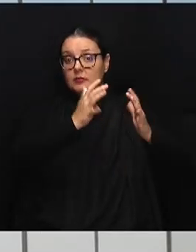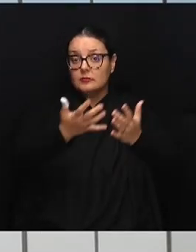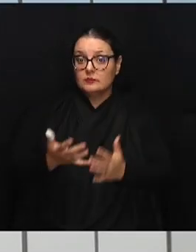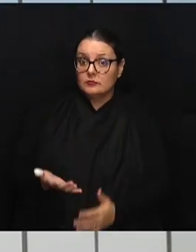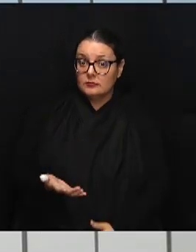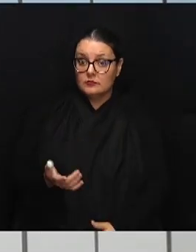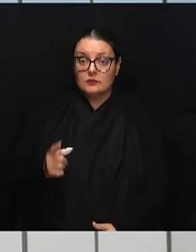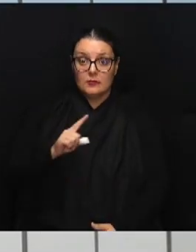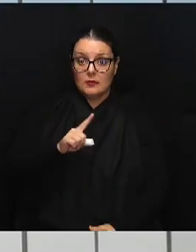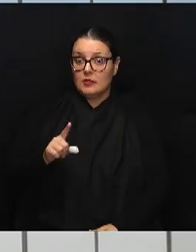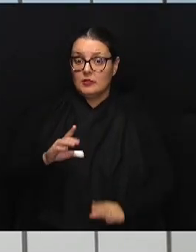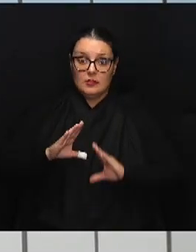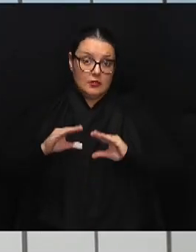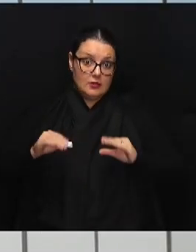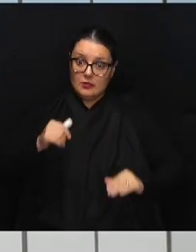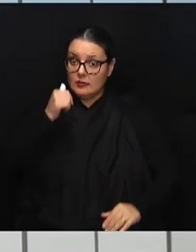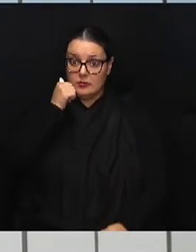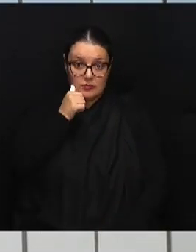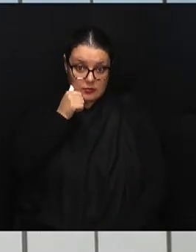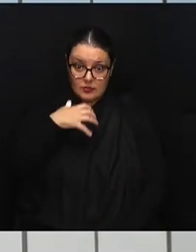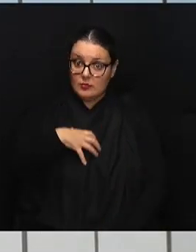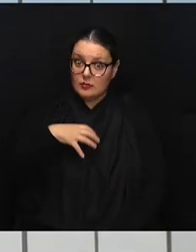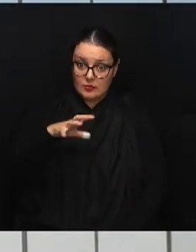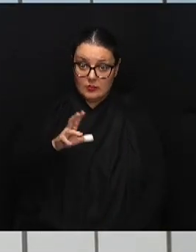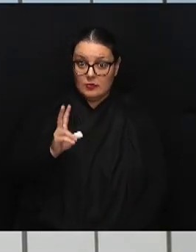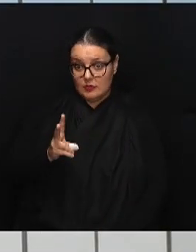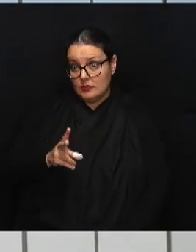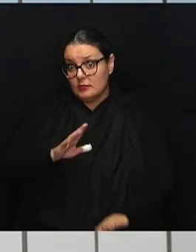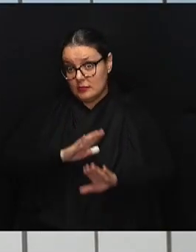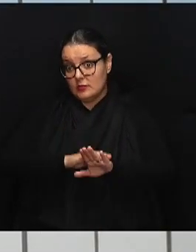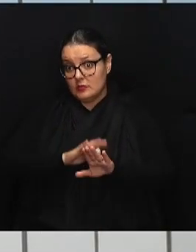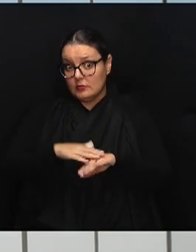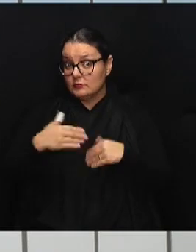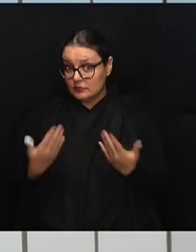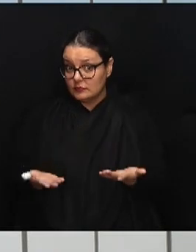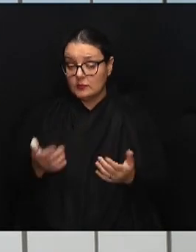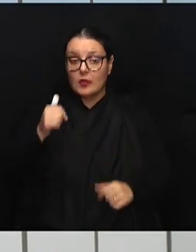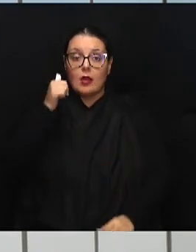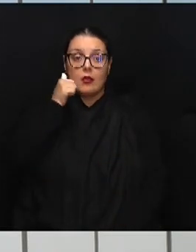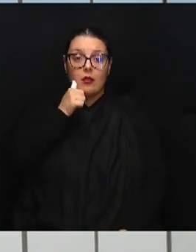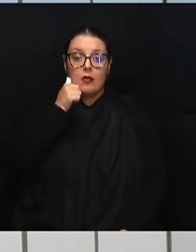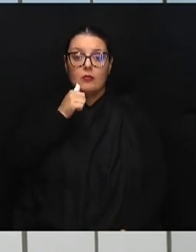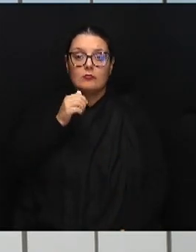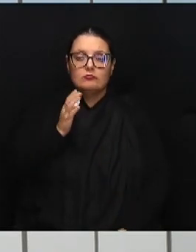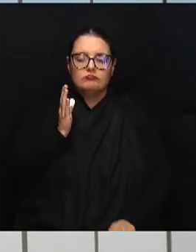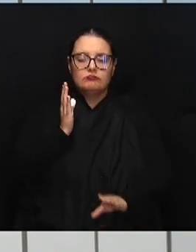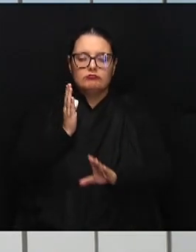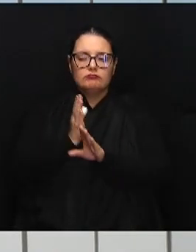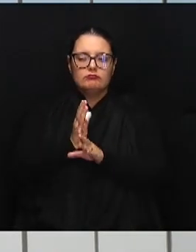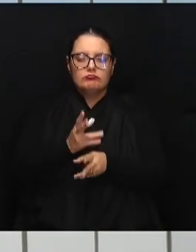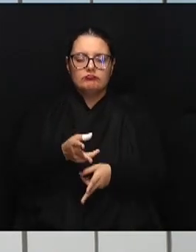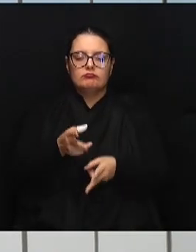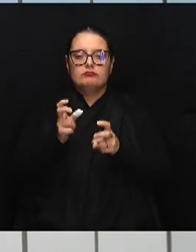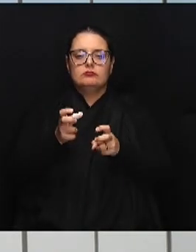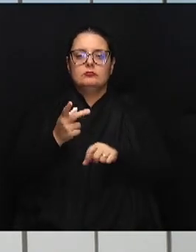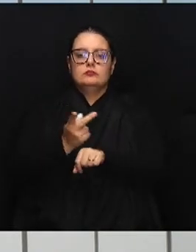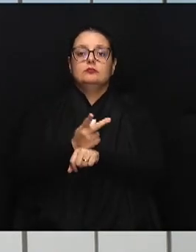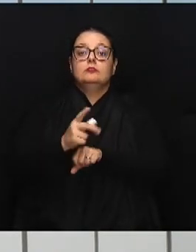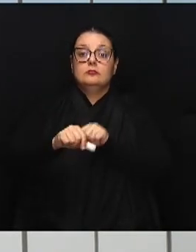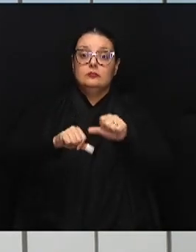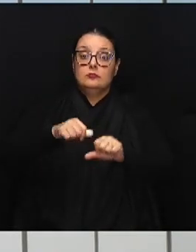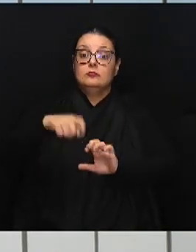não está confortável para as mulheres do jeito como ela sempre funcionou. Então as mulheres têm identificado isso e buscado